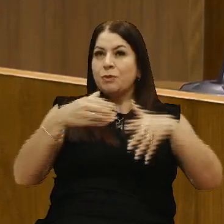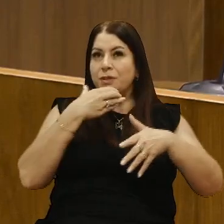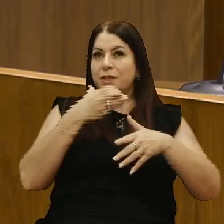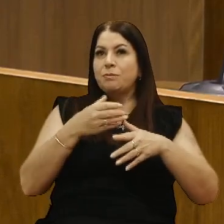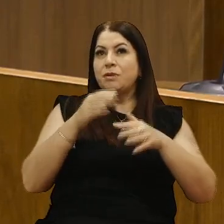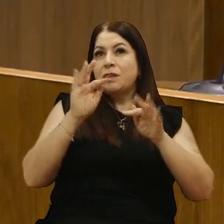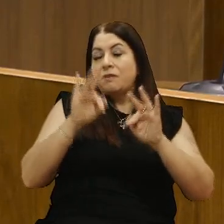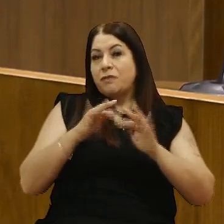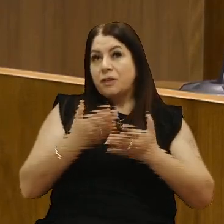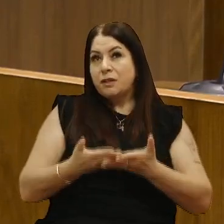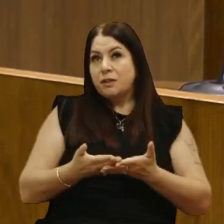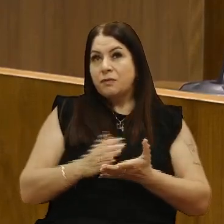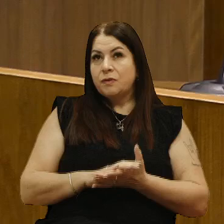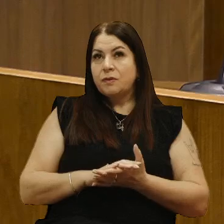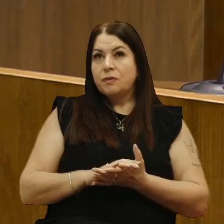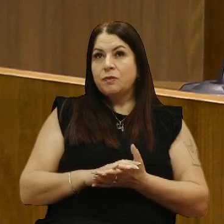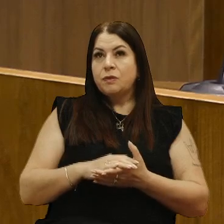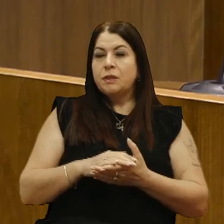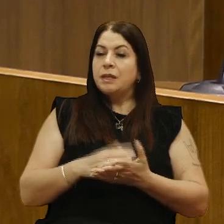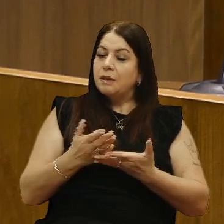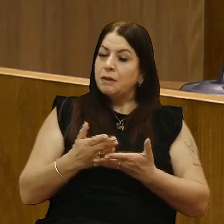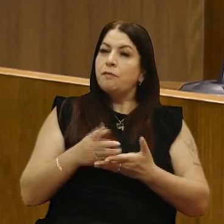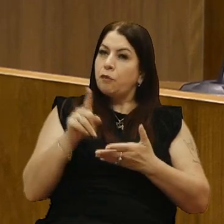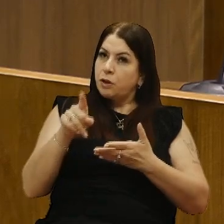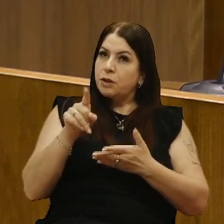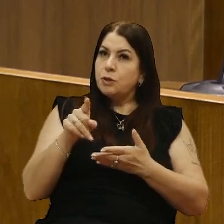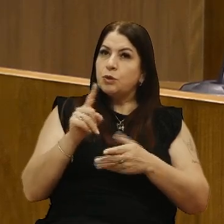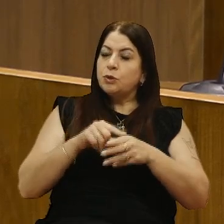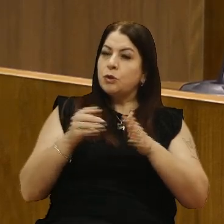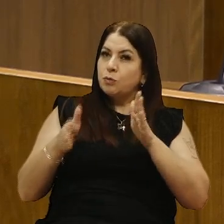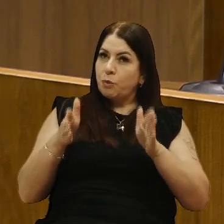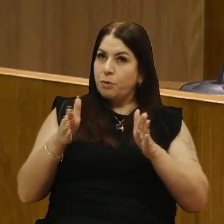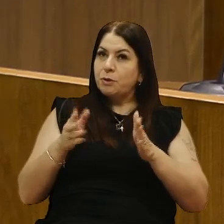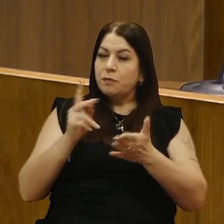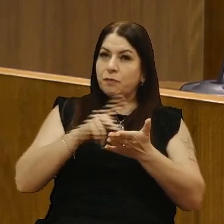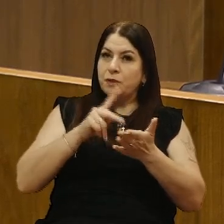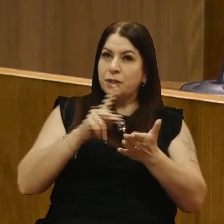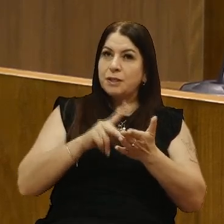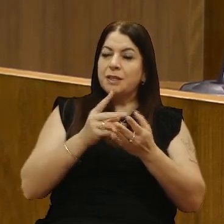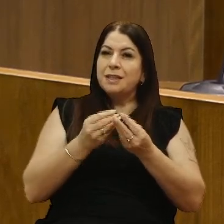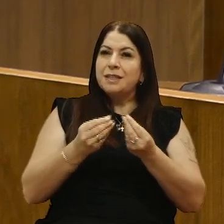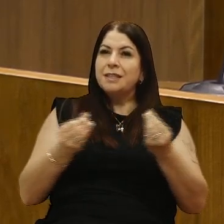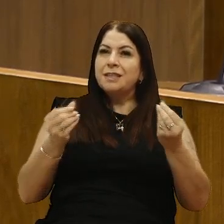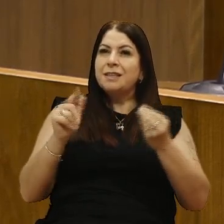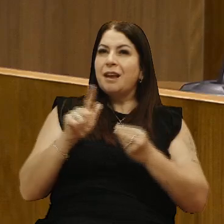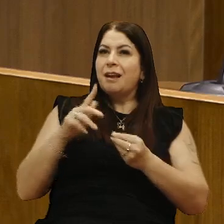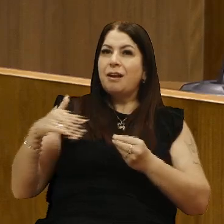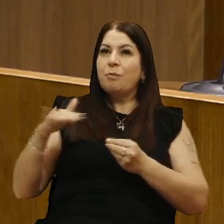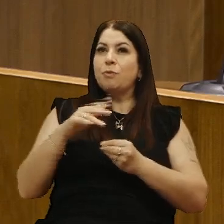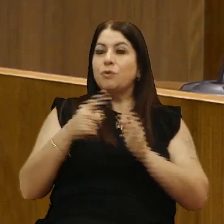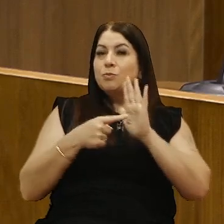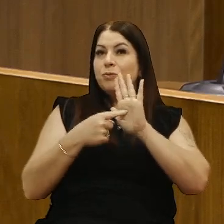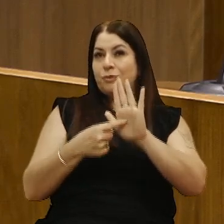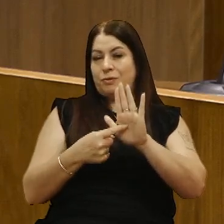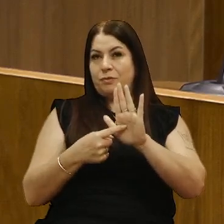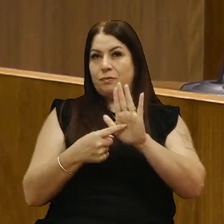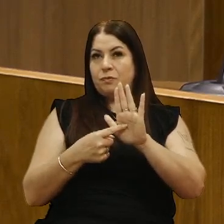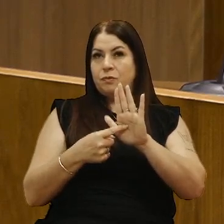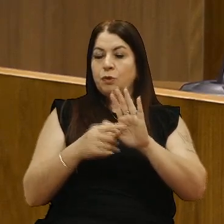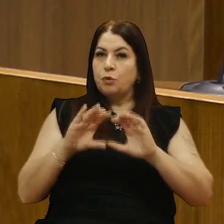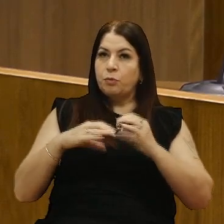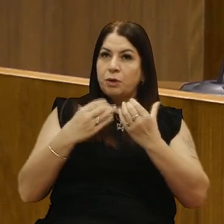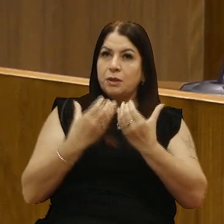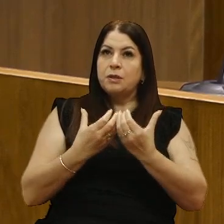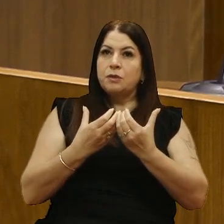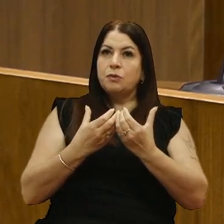ameaçada. No entanto, foi justamente nesse momento que a verdadeira essência de Galópolis se revelou. A